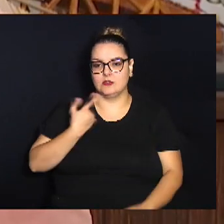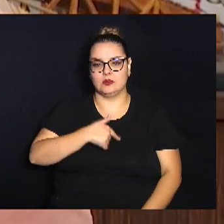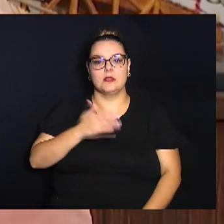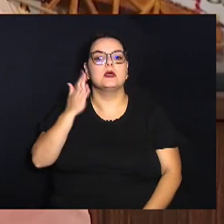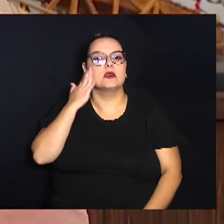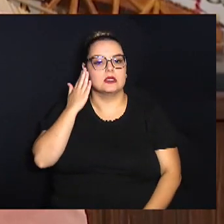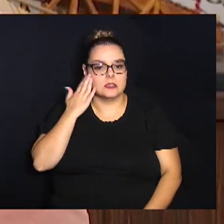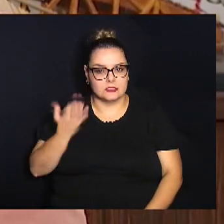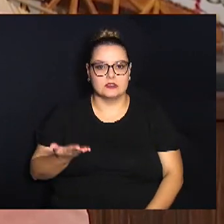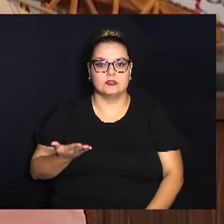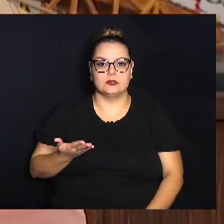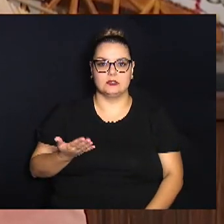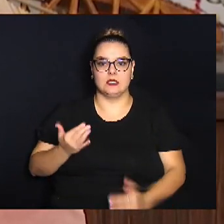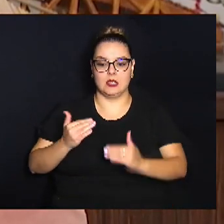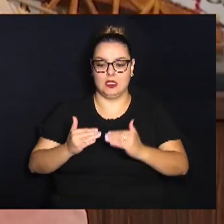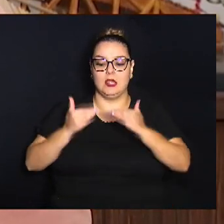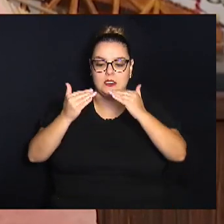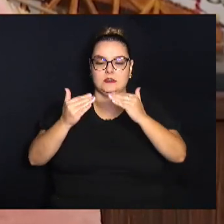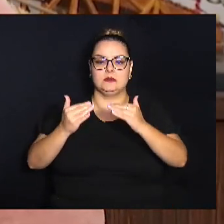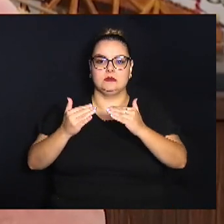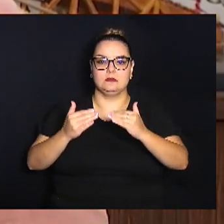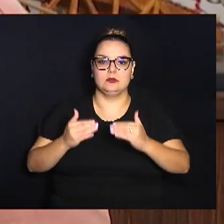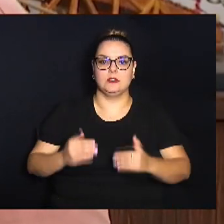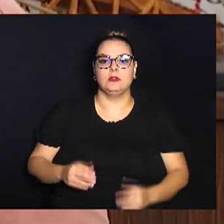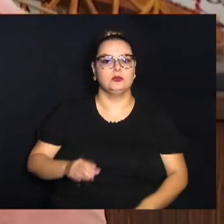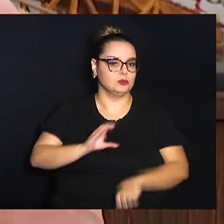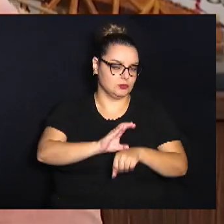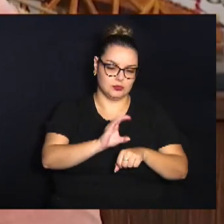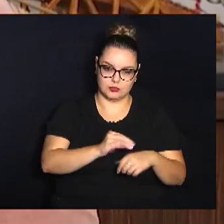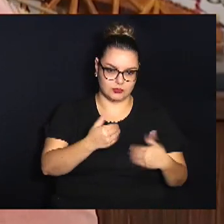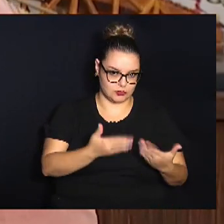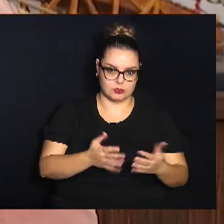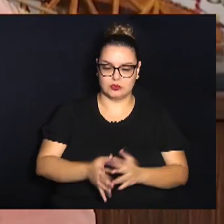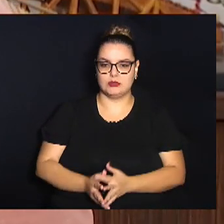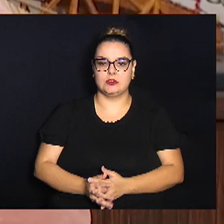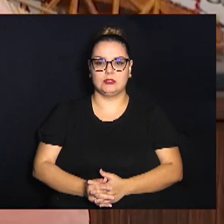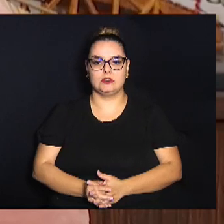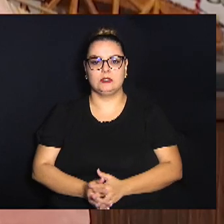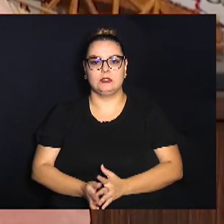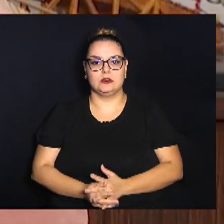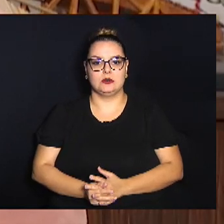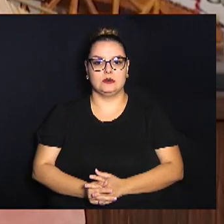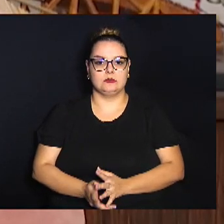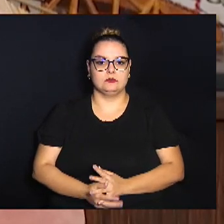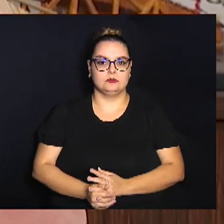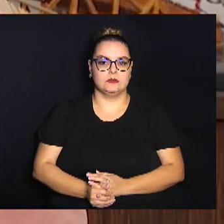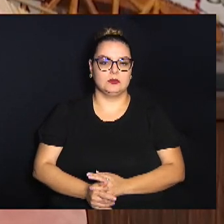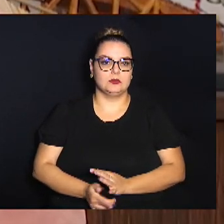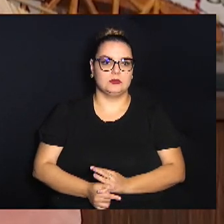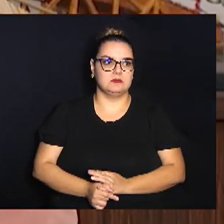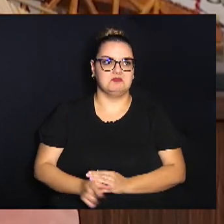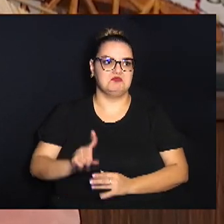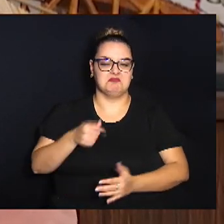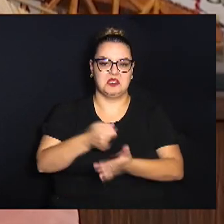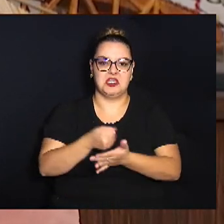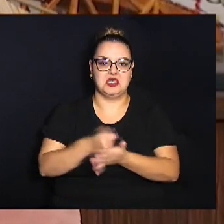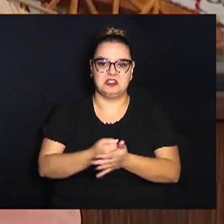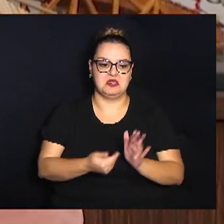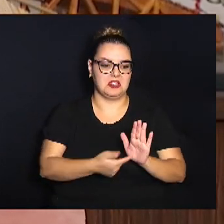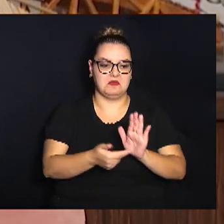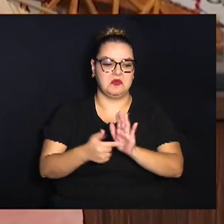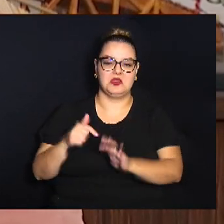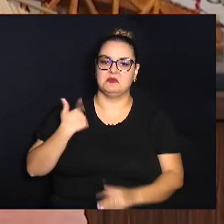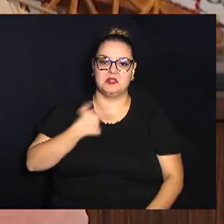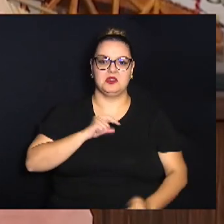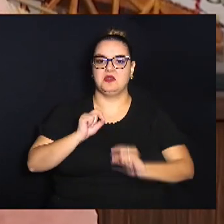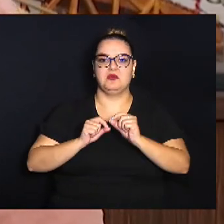eles estarão acima da média dos alunos do seu curso. Então a gente não precisa ficar exigindo que eles mostrem para a gente